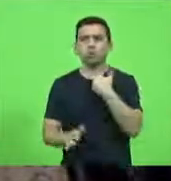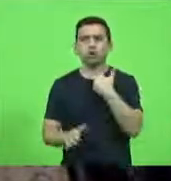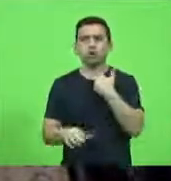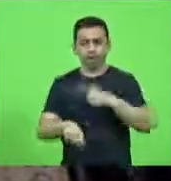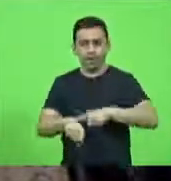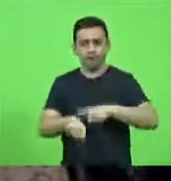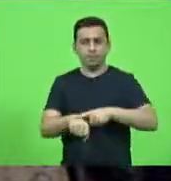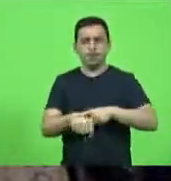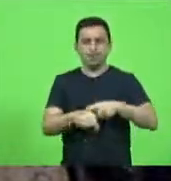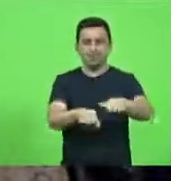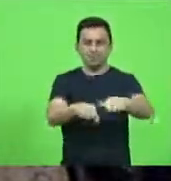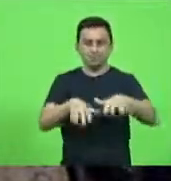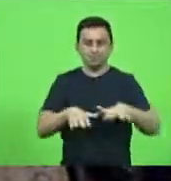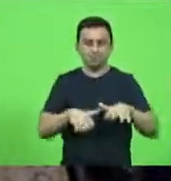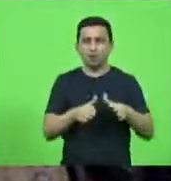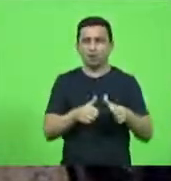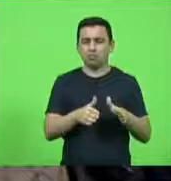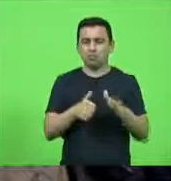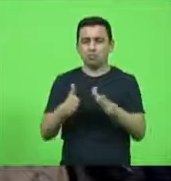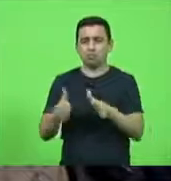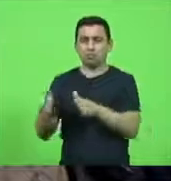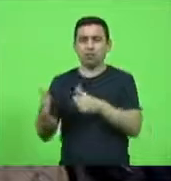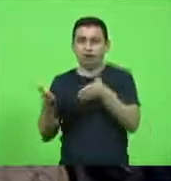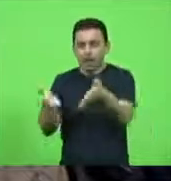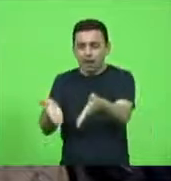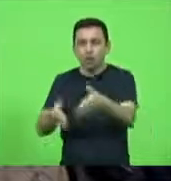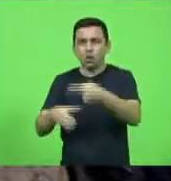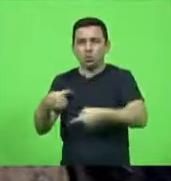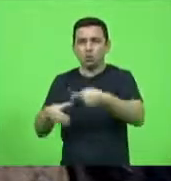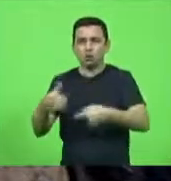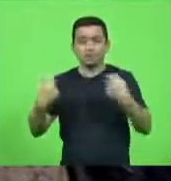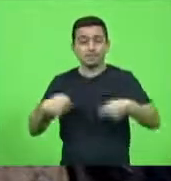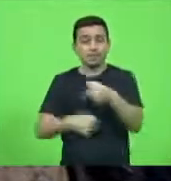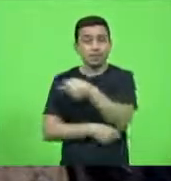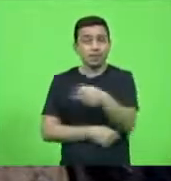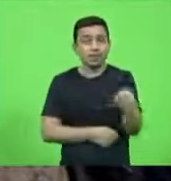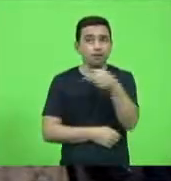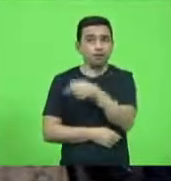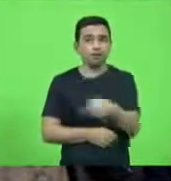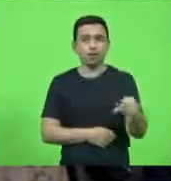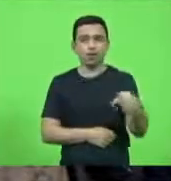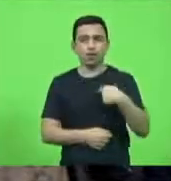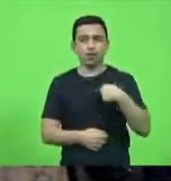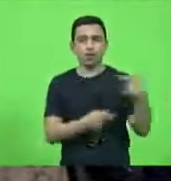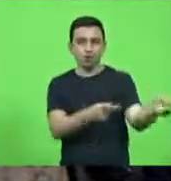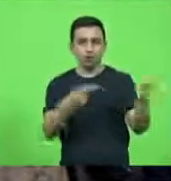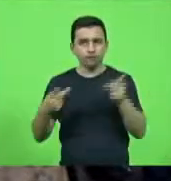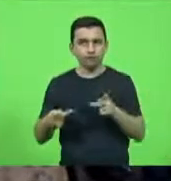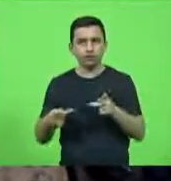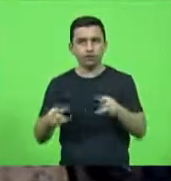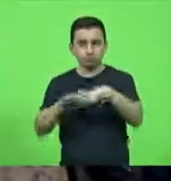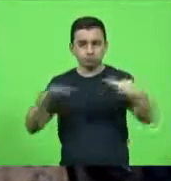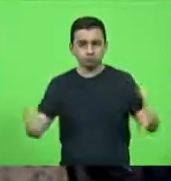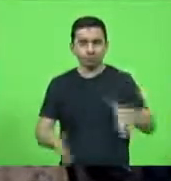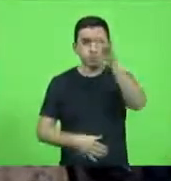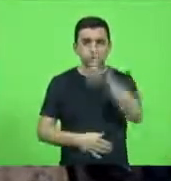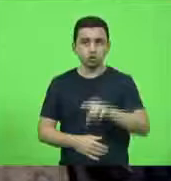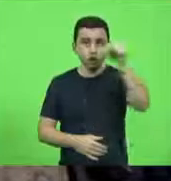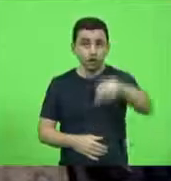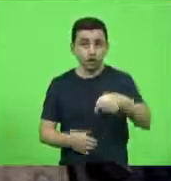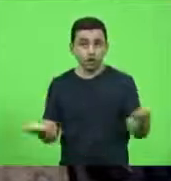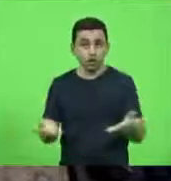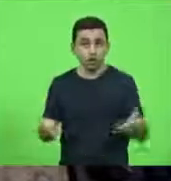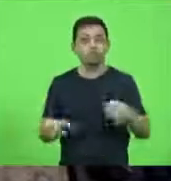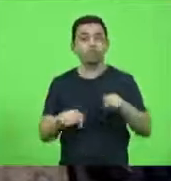em sessões da comissão, tem que ser contado em semanas. E eu convido hoje a mesa diretora toda que está aqui, convido